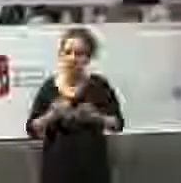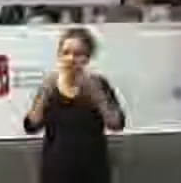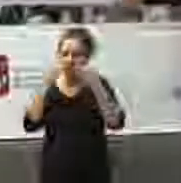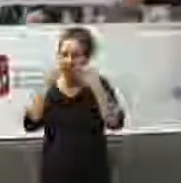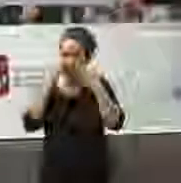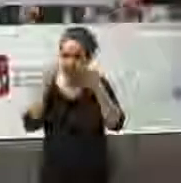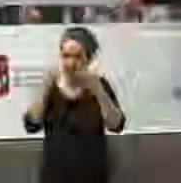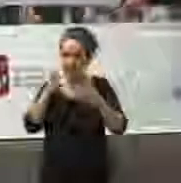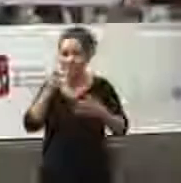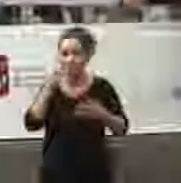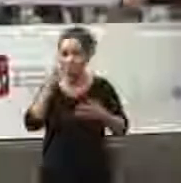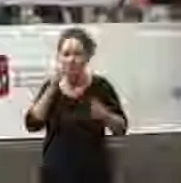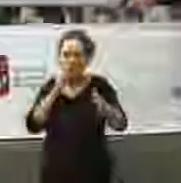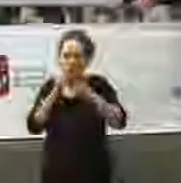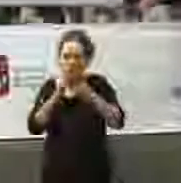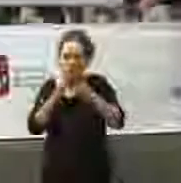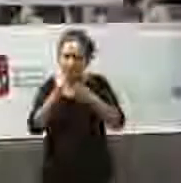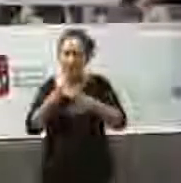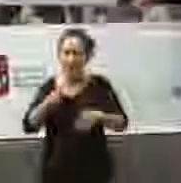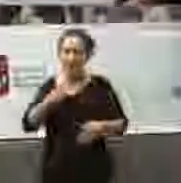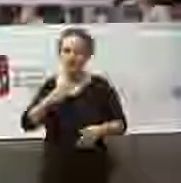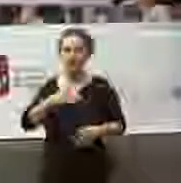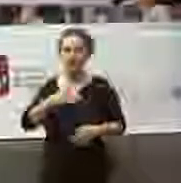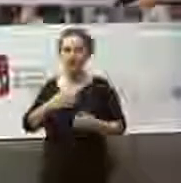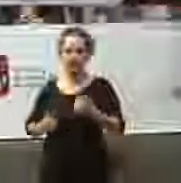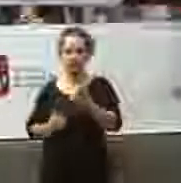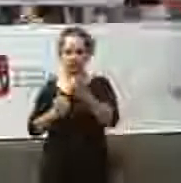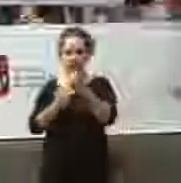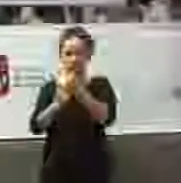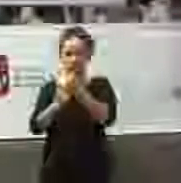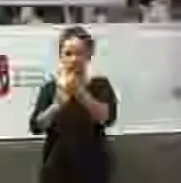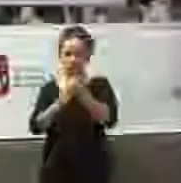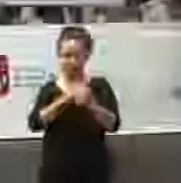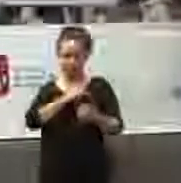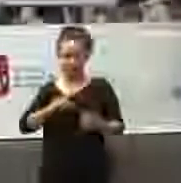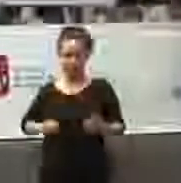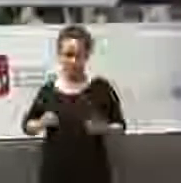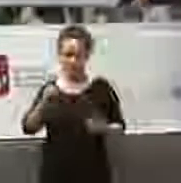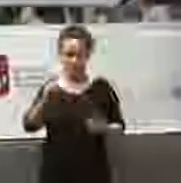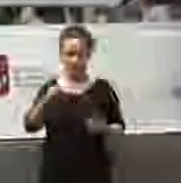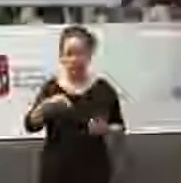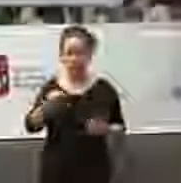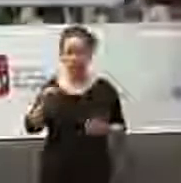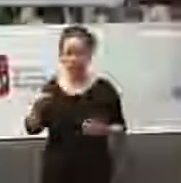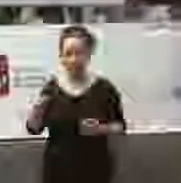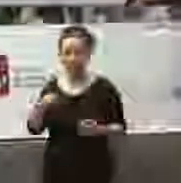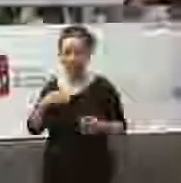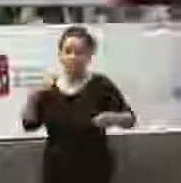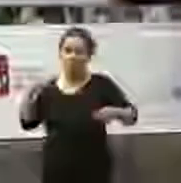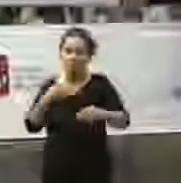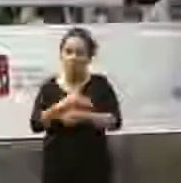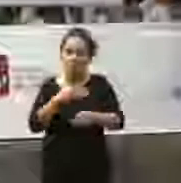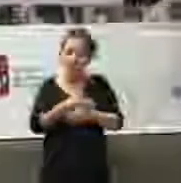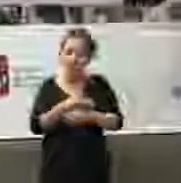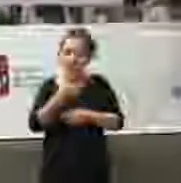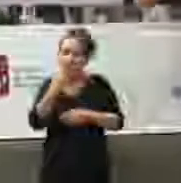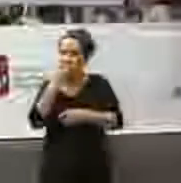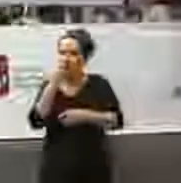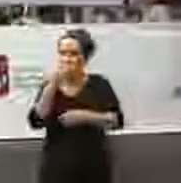é dizendo que eu sou vice-presidente de canais eu participei de sei lá perto de 30